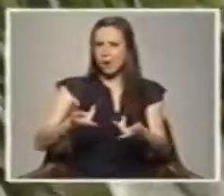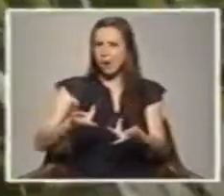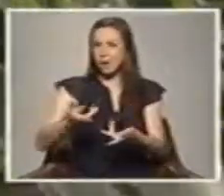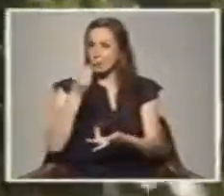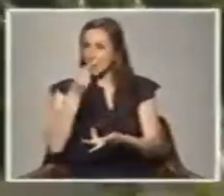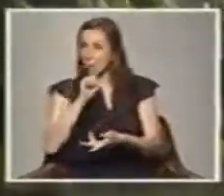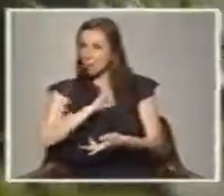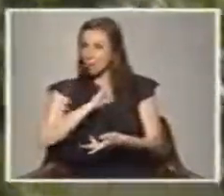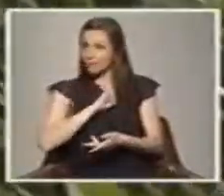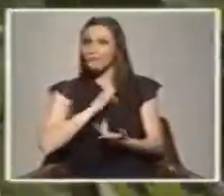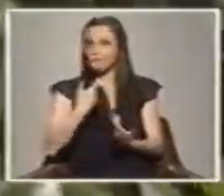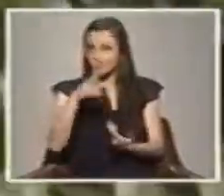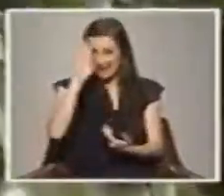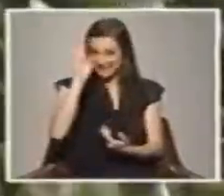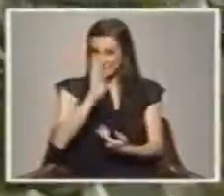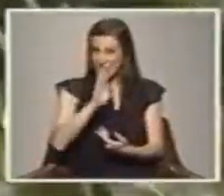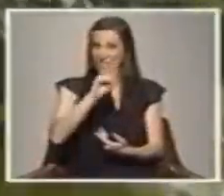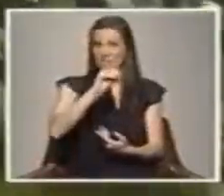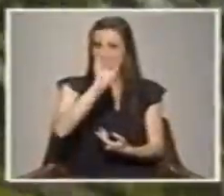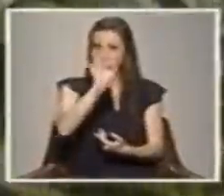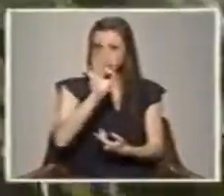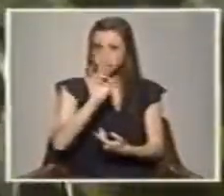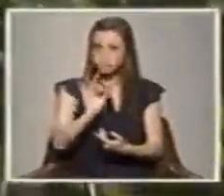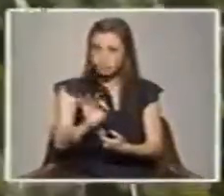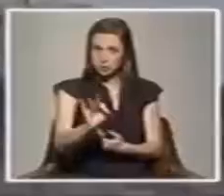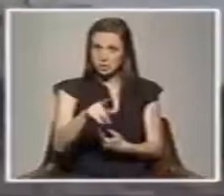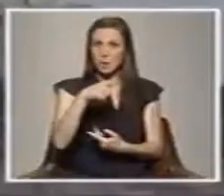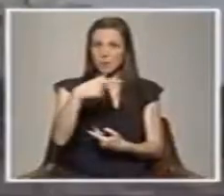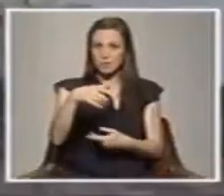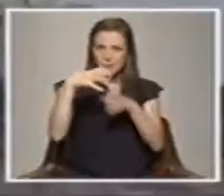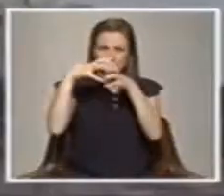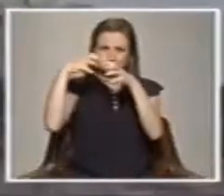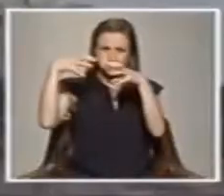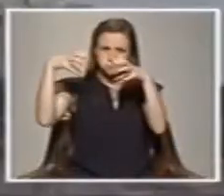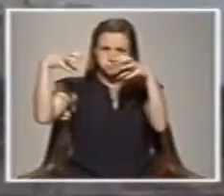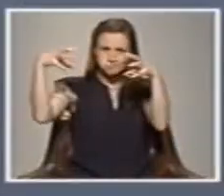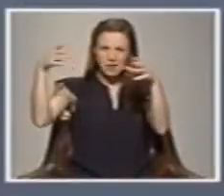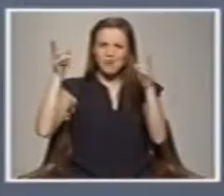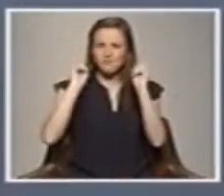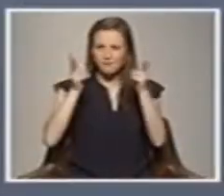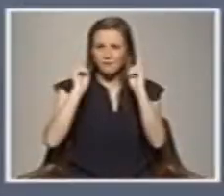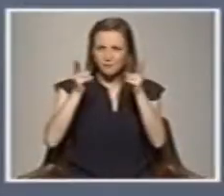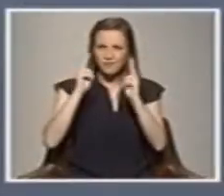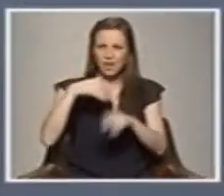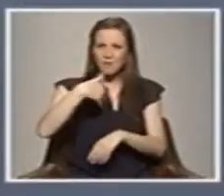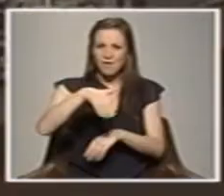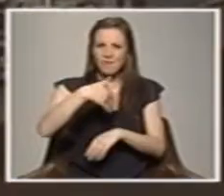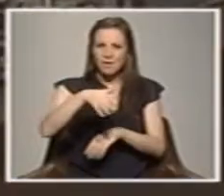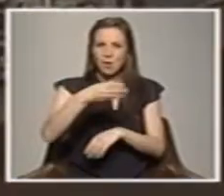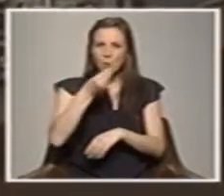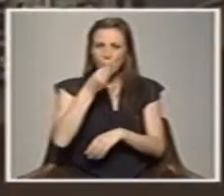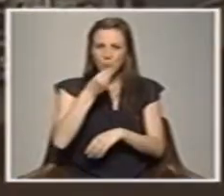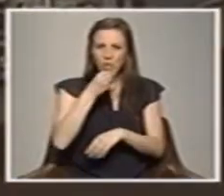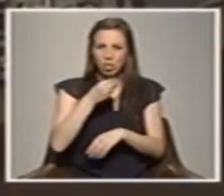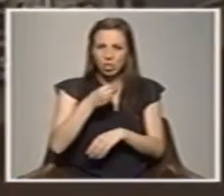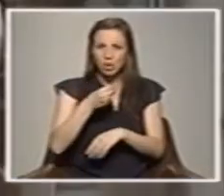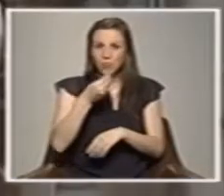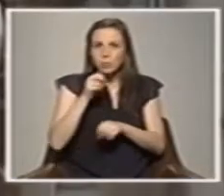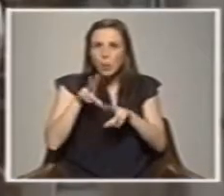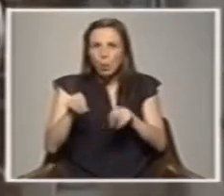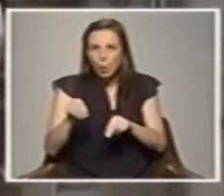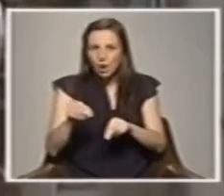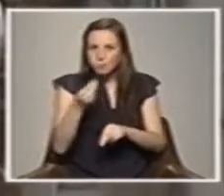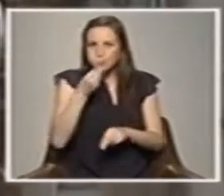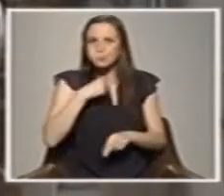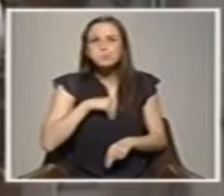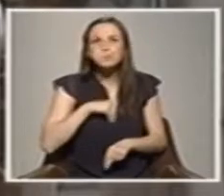por exemplo, que 10% dos gases com efeito de estufa provêm da produção de alimentos que nunca chegam a ser consumidos e